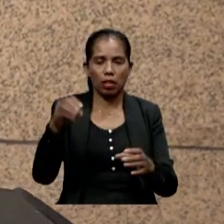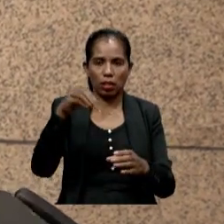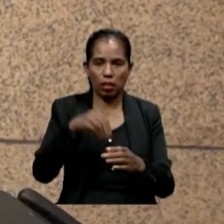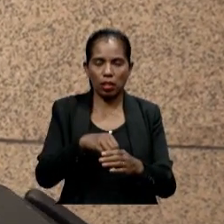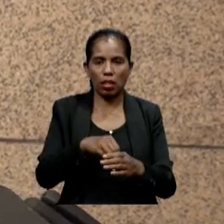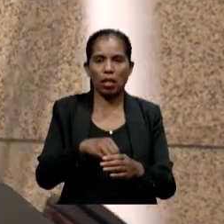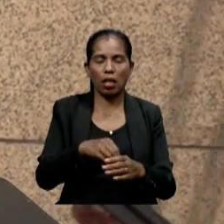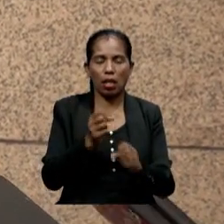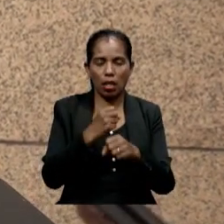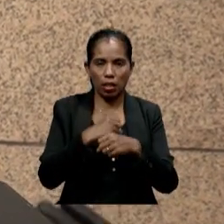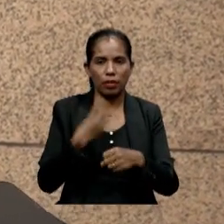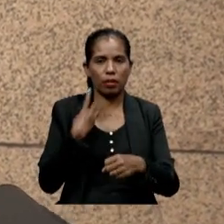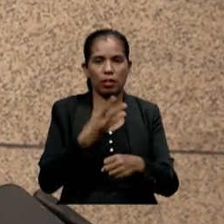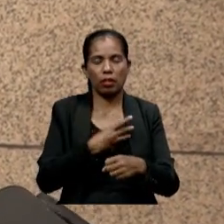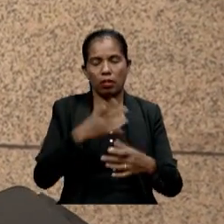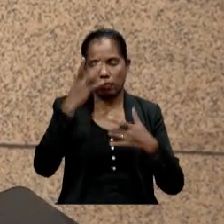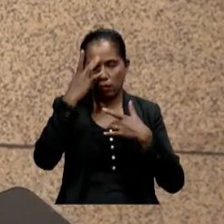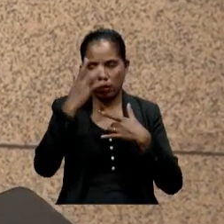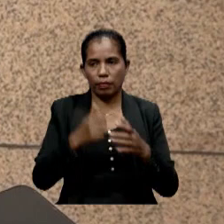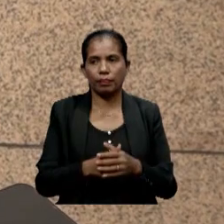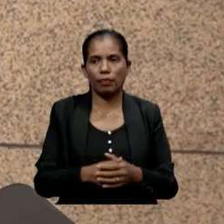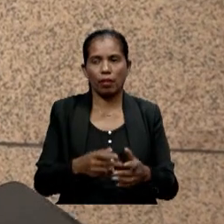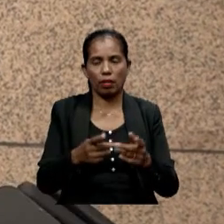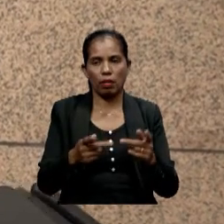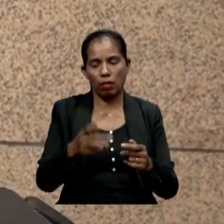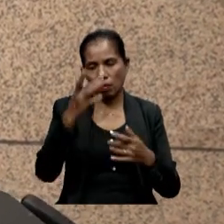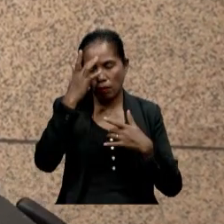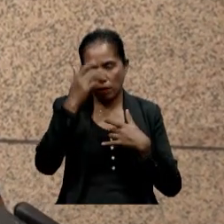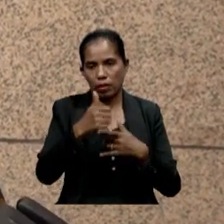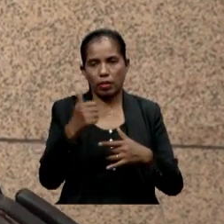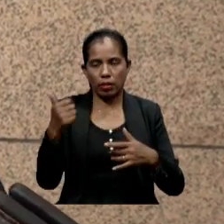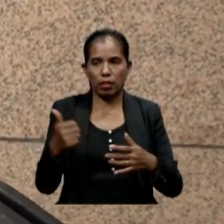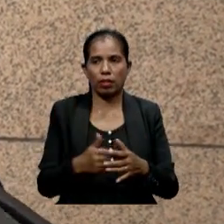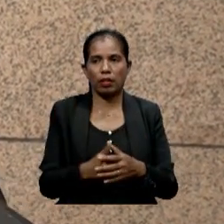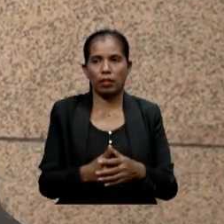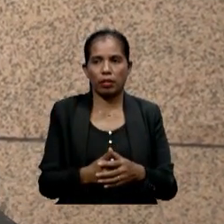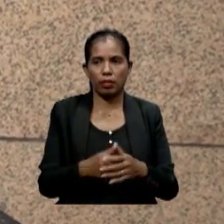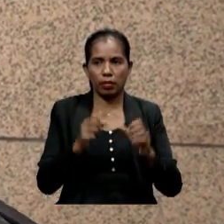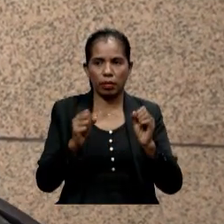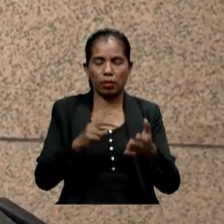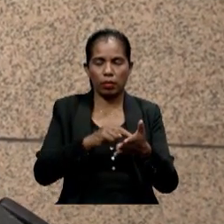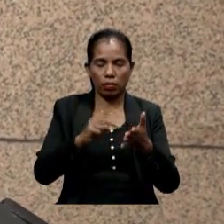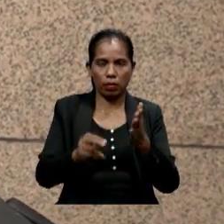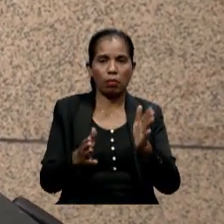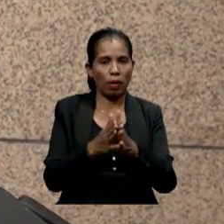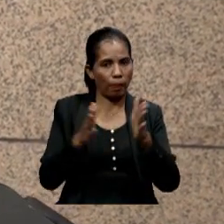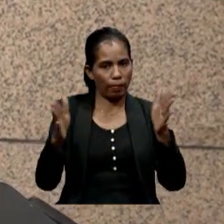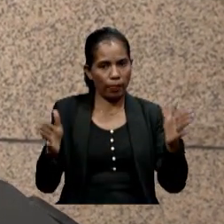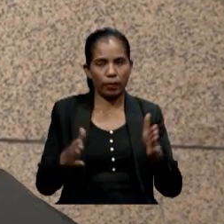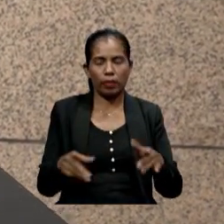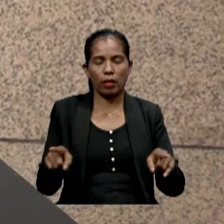na bemakla hadaet. Se sor em selo, moras hadaet nebe maka ocupamos número nebe mak bot.